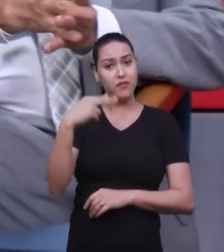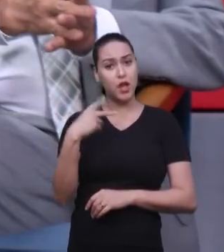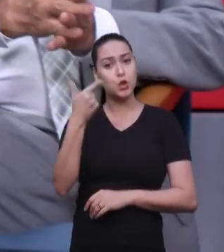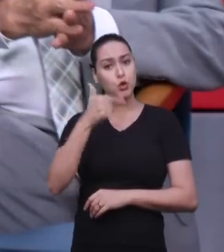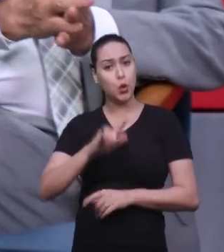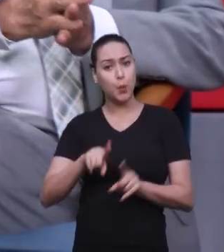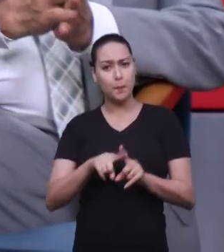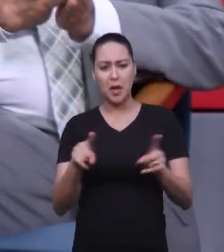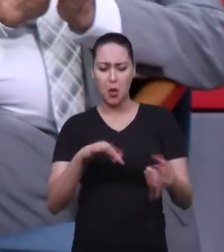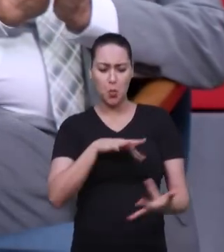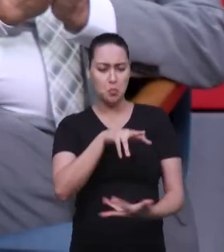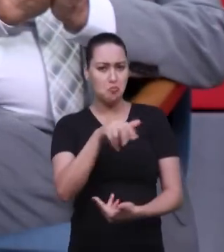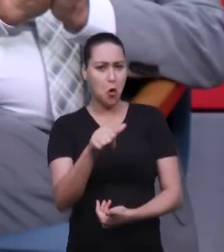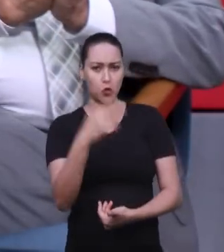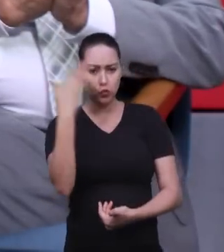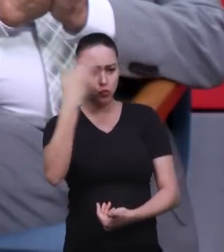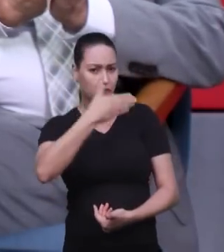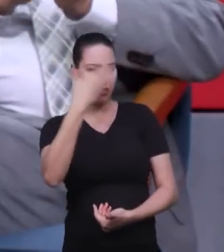vós vivereis.